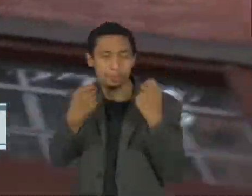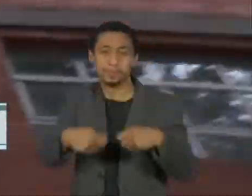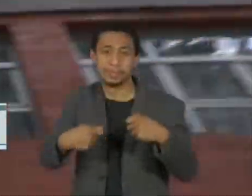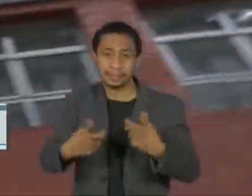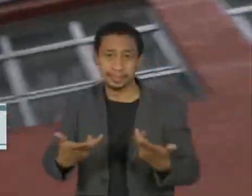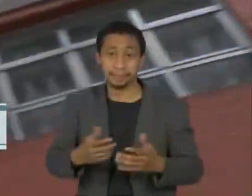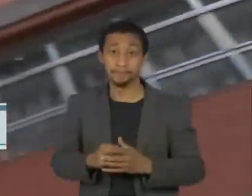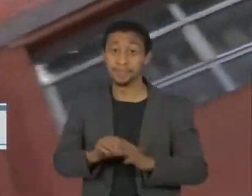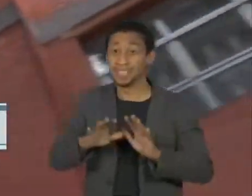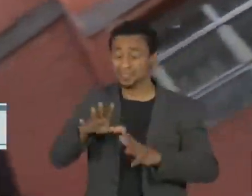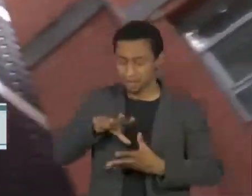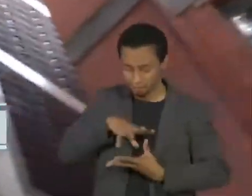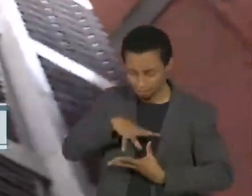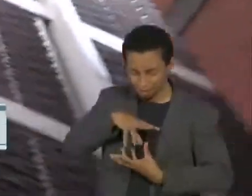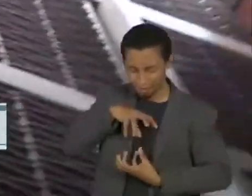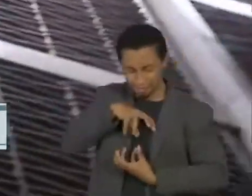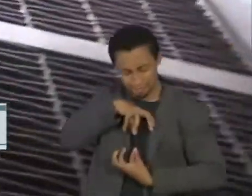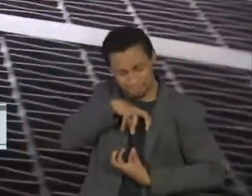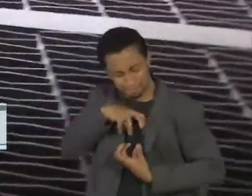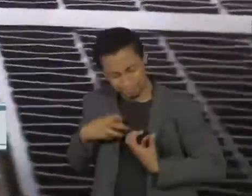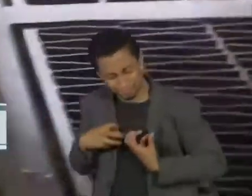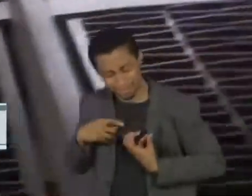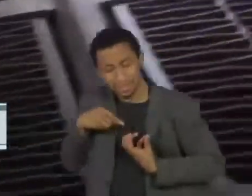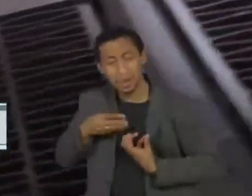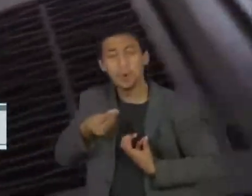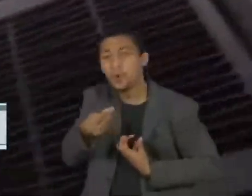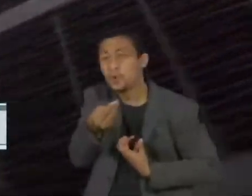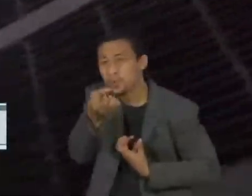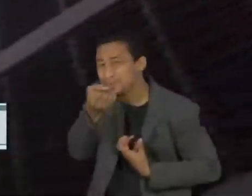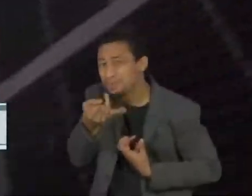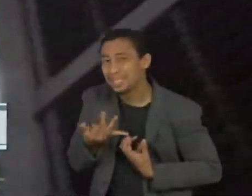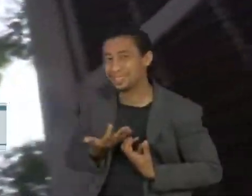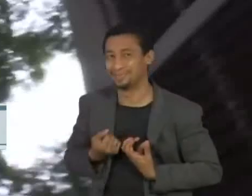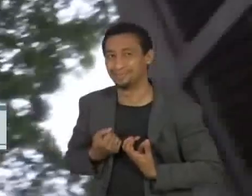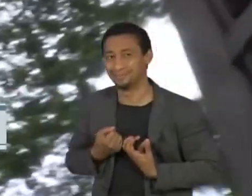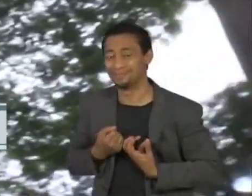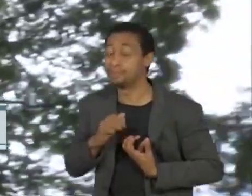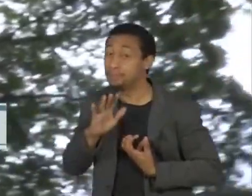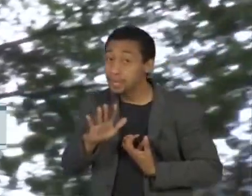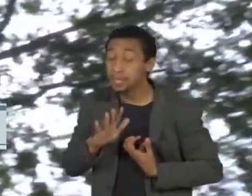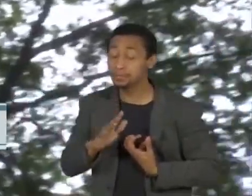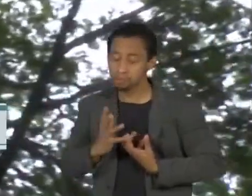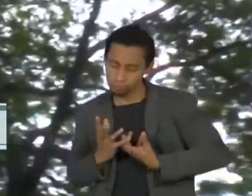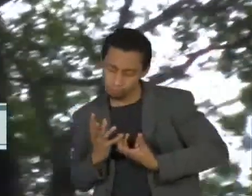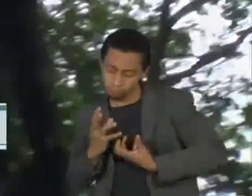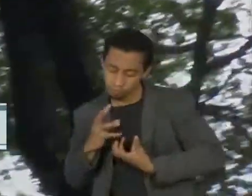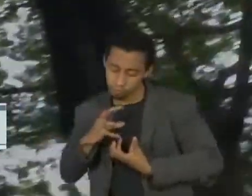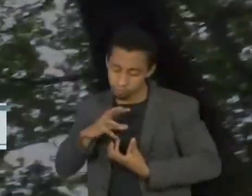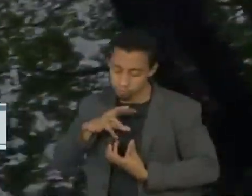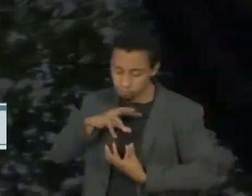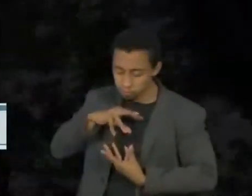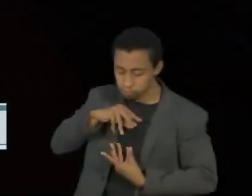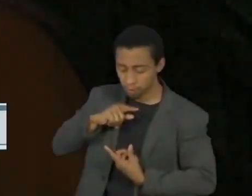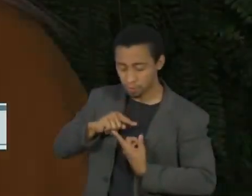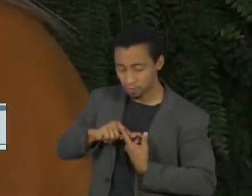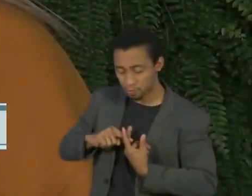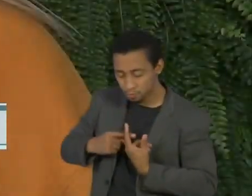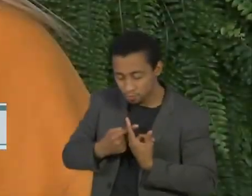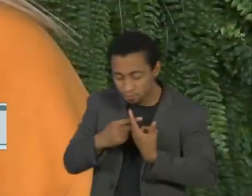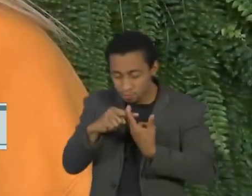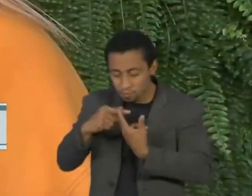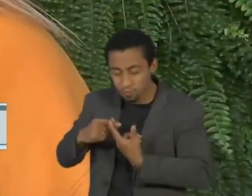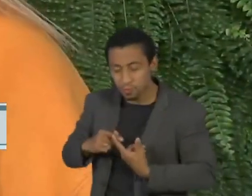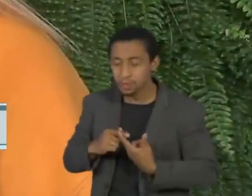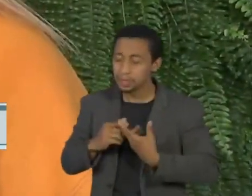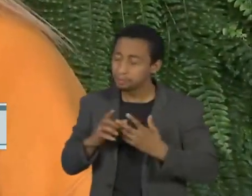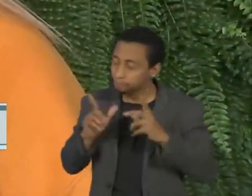ser complicada de explicar, mas a solução, às vezes, é simples e reconfortante. Acho que foi